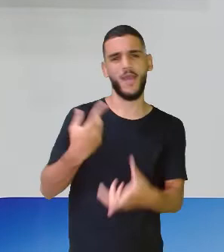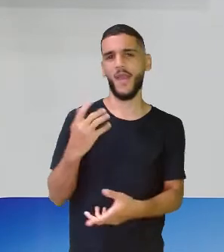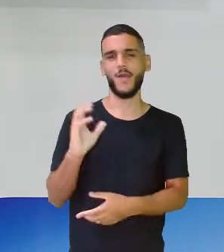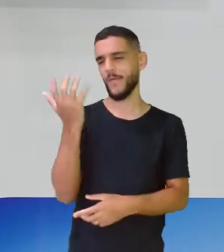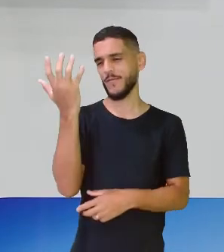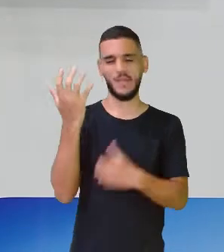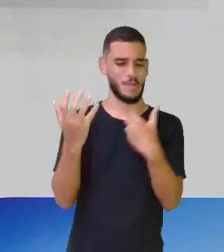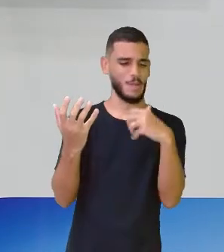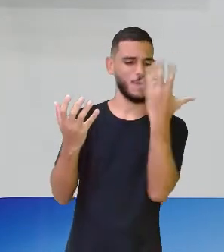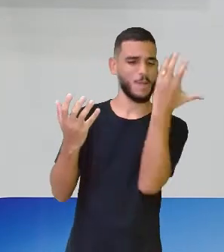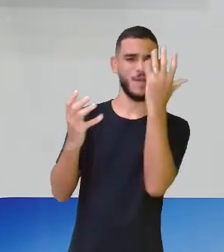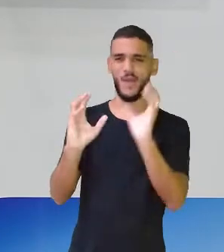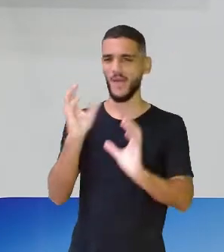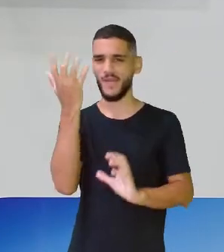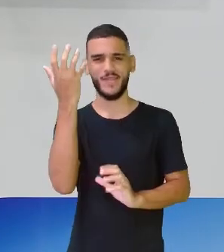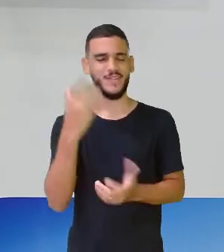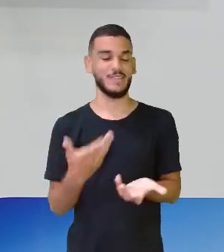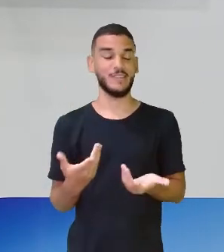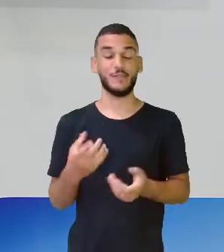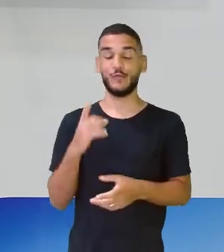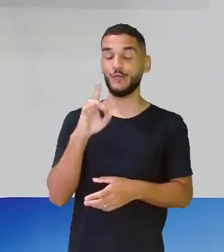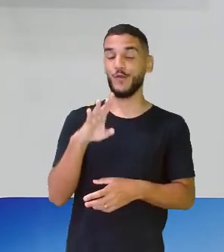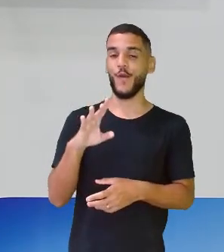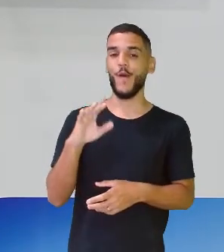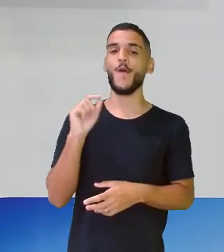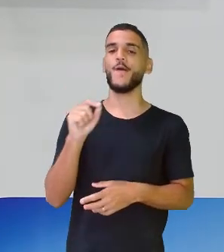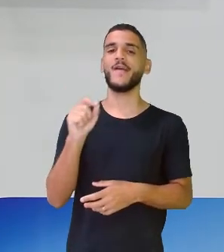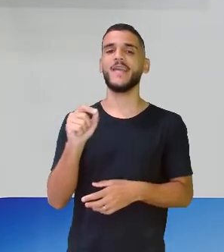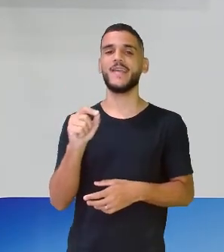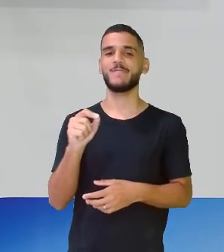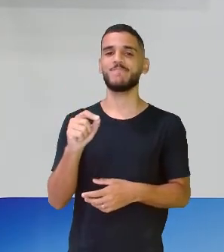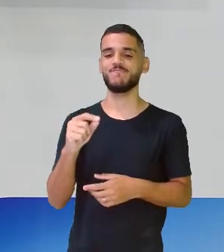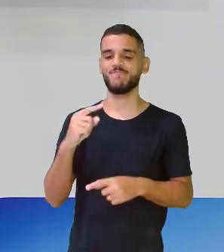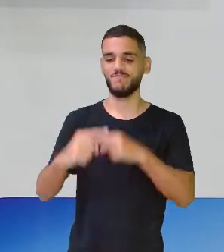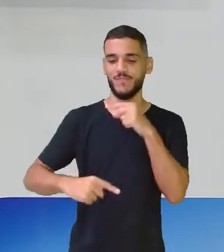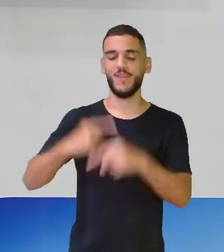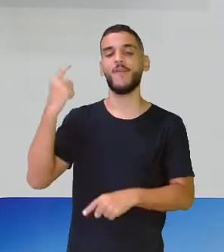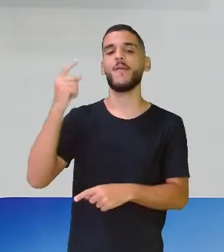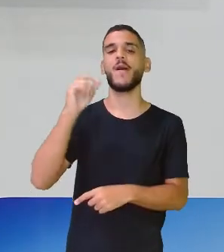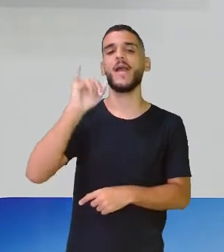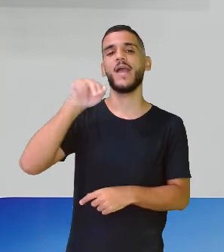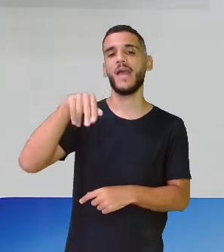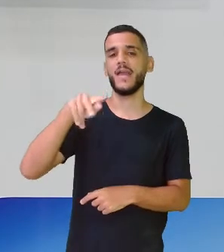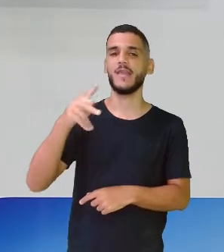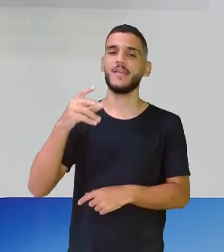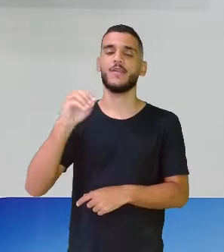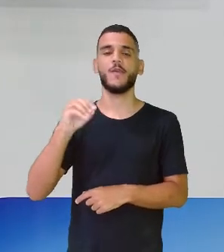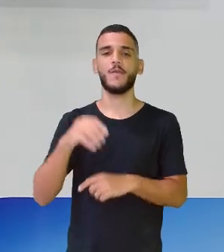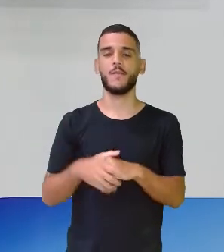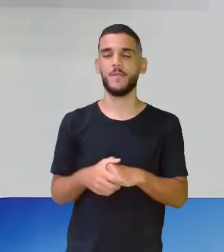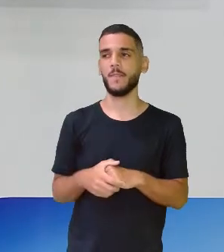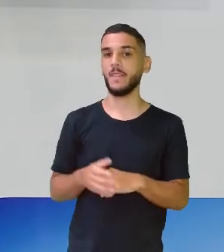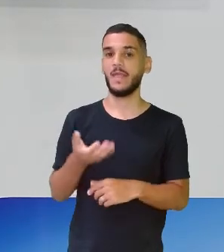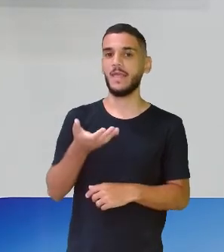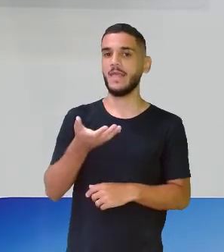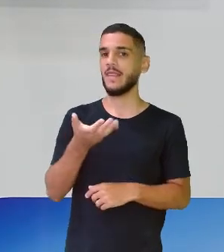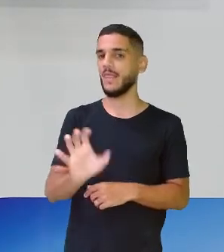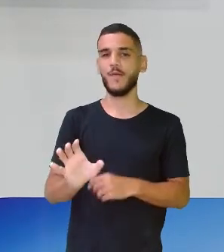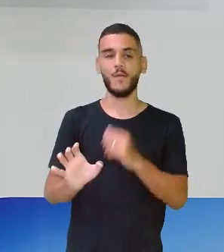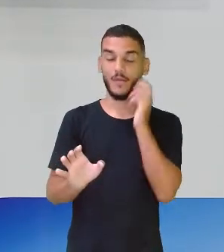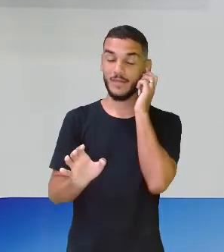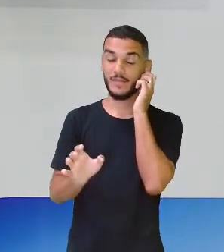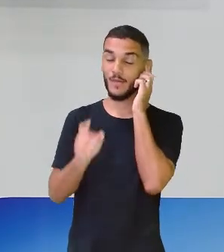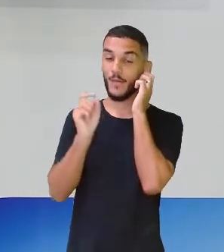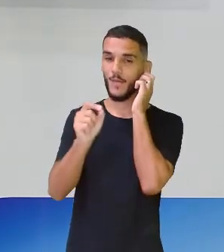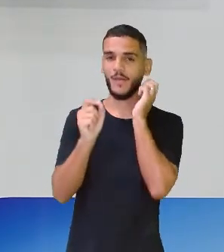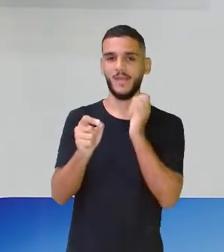já não sabia mais, mas ele só queria estar lá e virar o inho, o que ele queria era ser o peixinho. Ele não gostou, inclusive, de ser um peixão